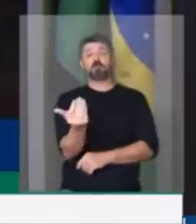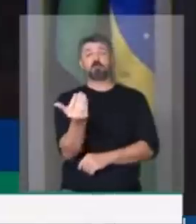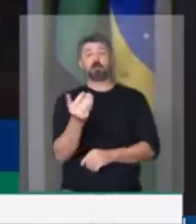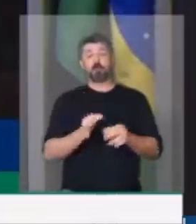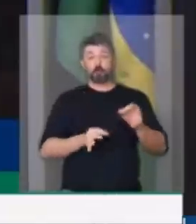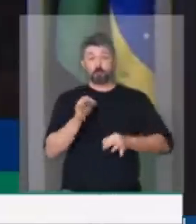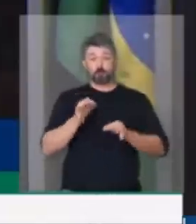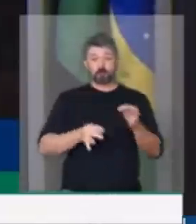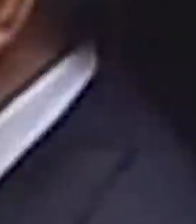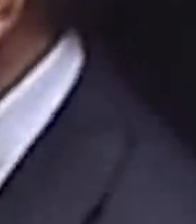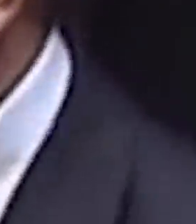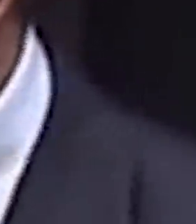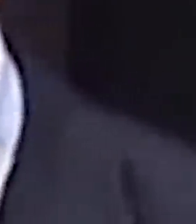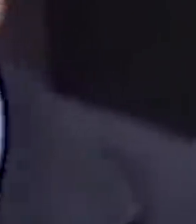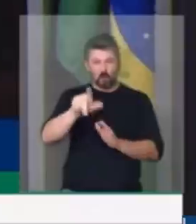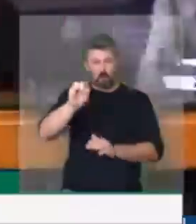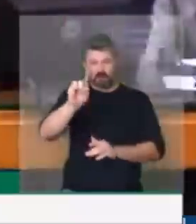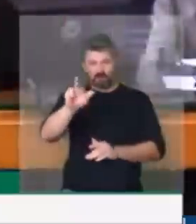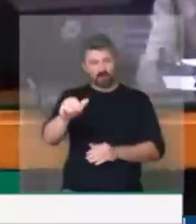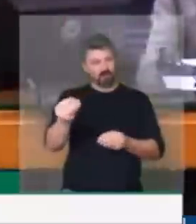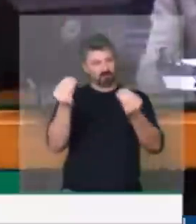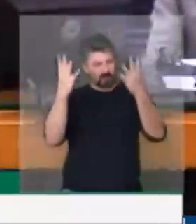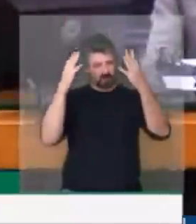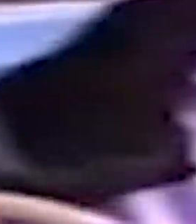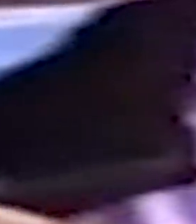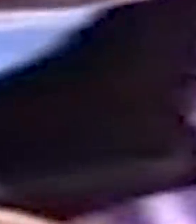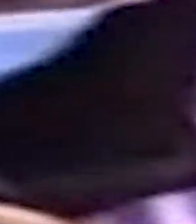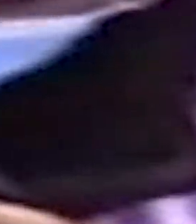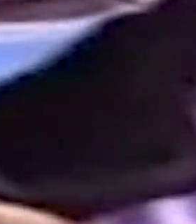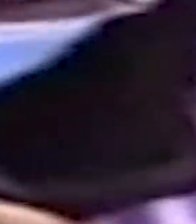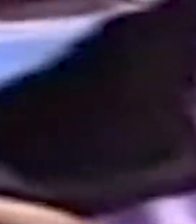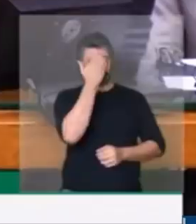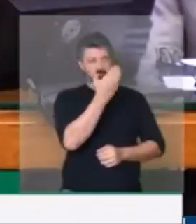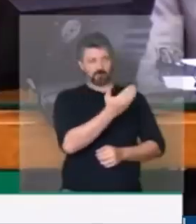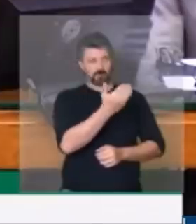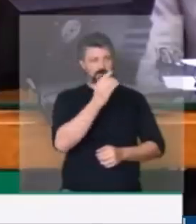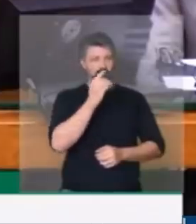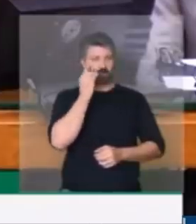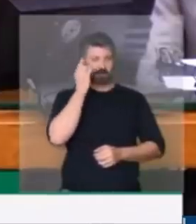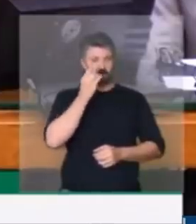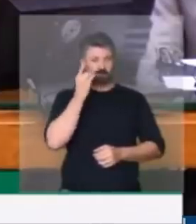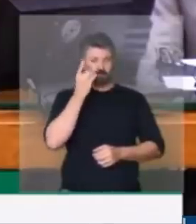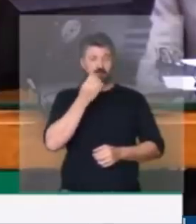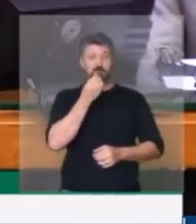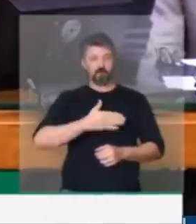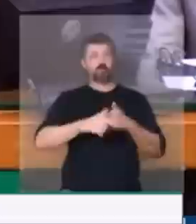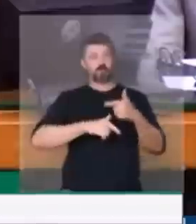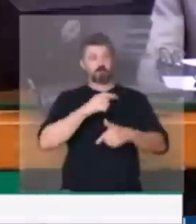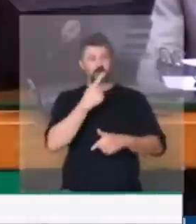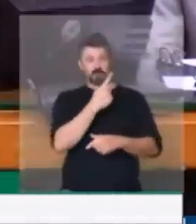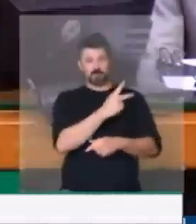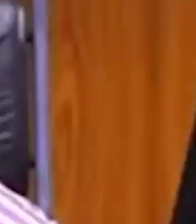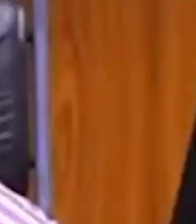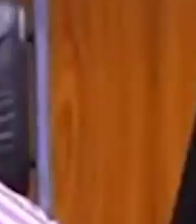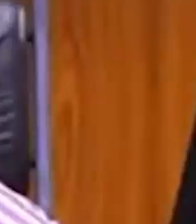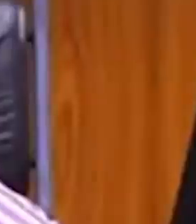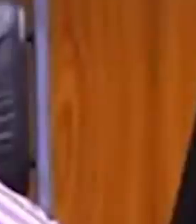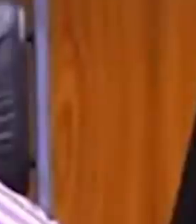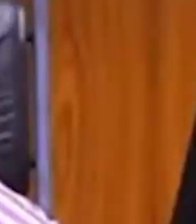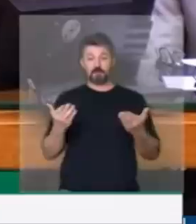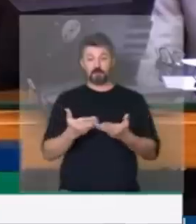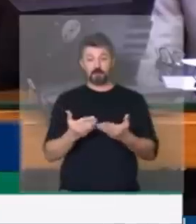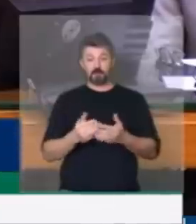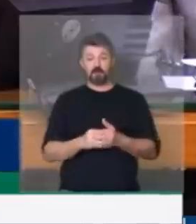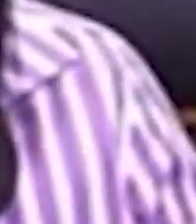Justo porca londrinense. Justo porca. Obrigada, deputado Boca Aberta. Boa prestação de contas. Para fazer uso da Boca